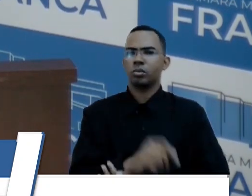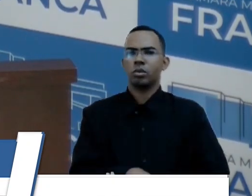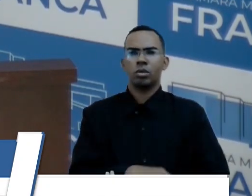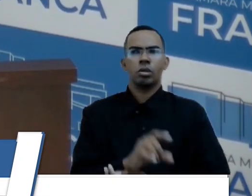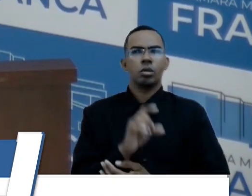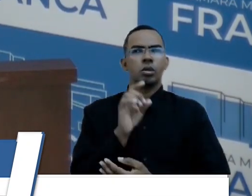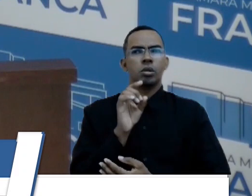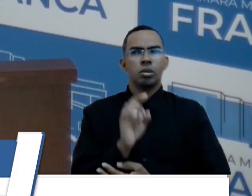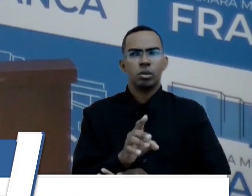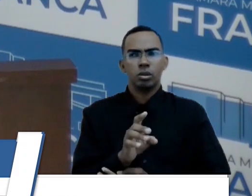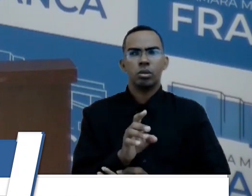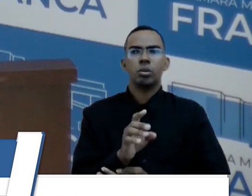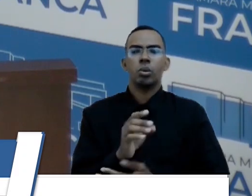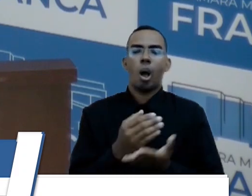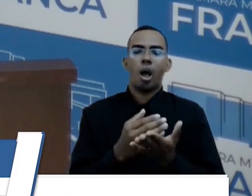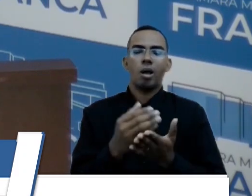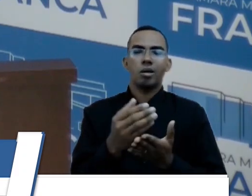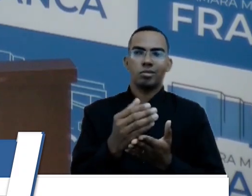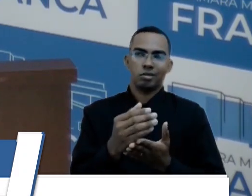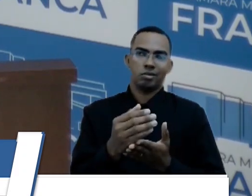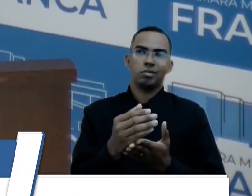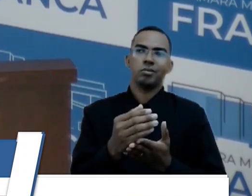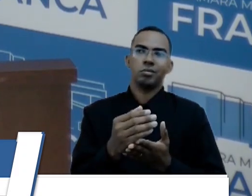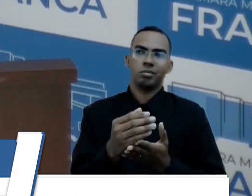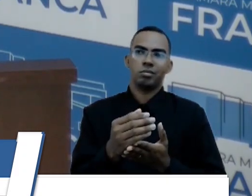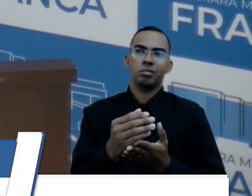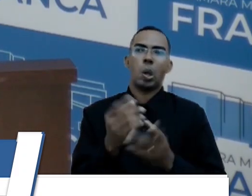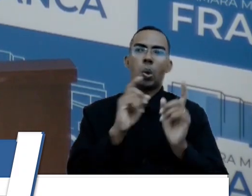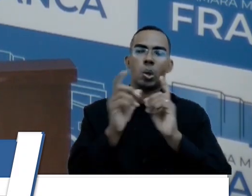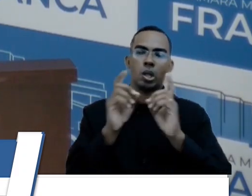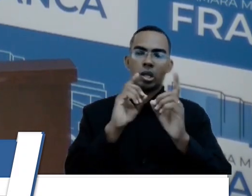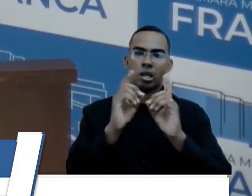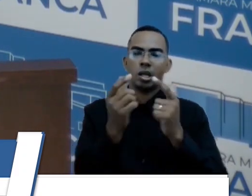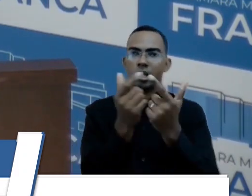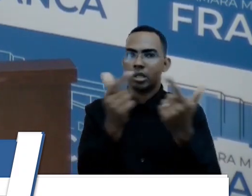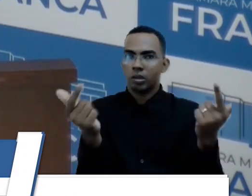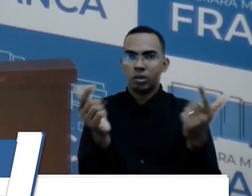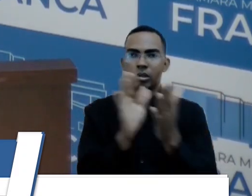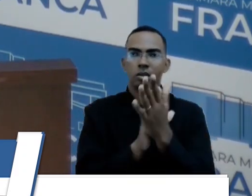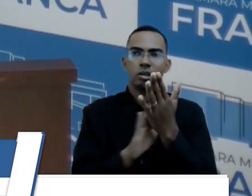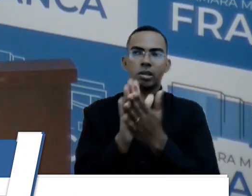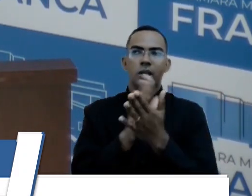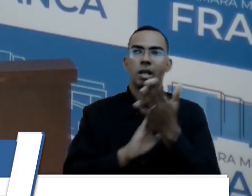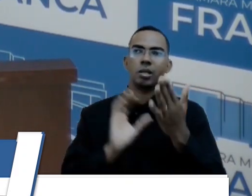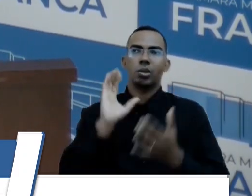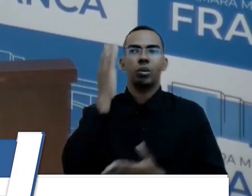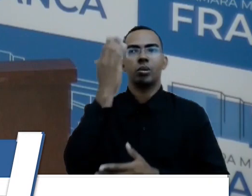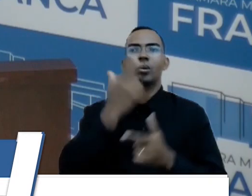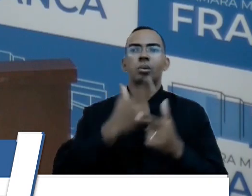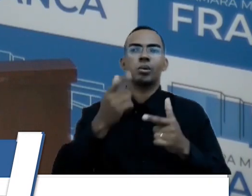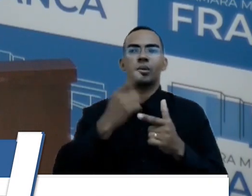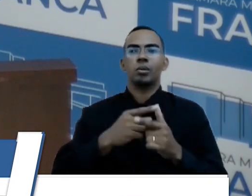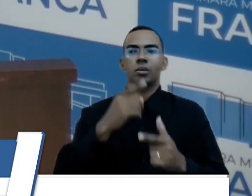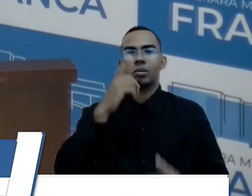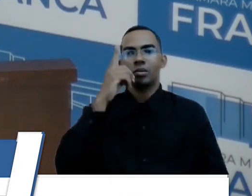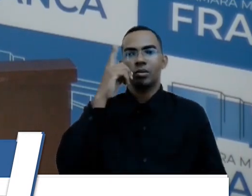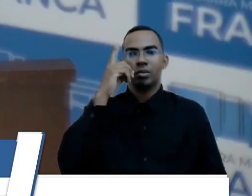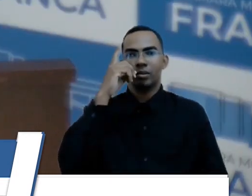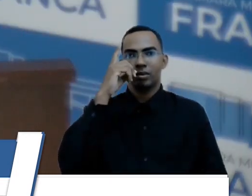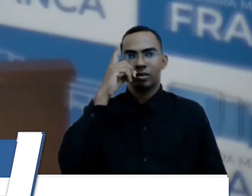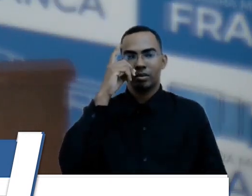o começo do diálogo, porque não existe solução fácil para problema difícil. Então, isso tem que